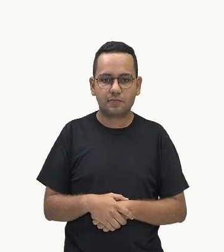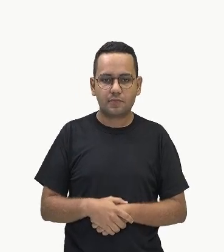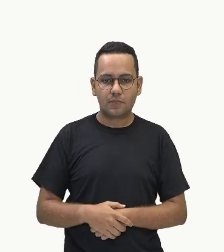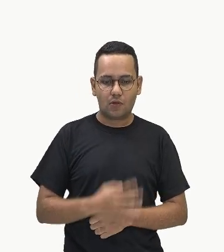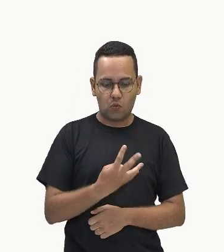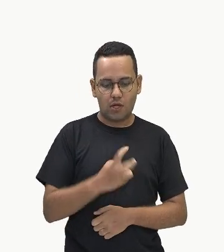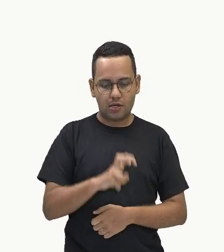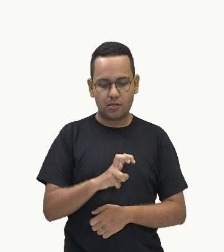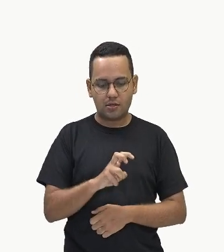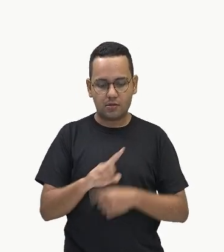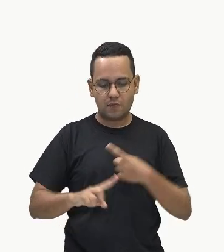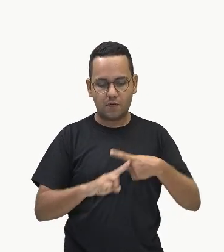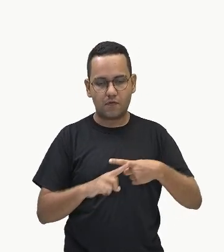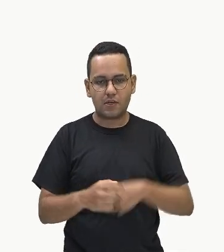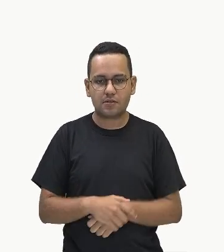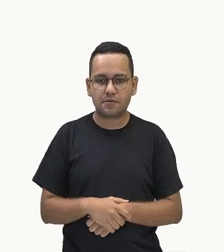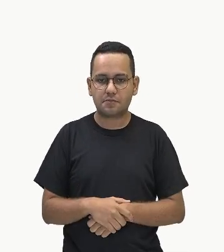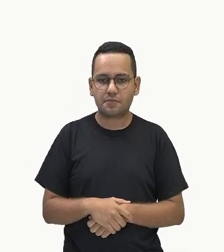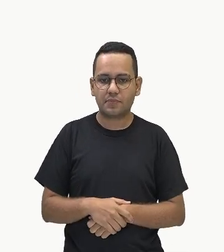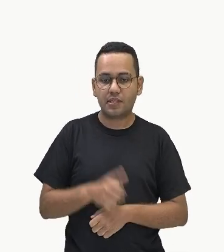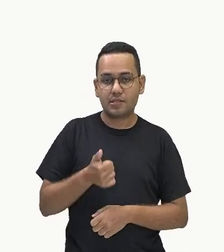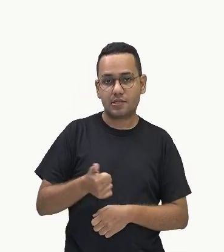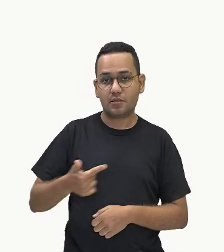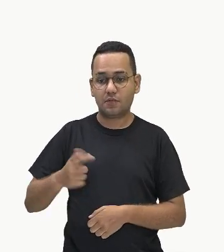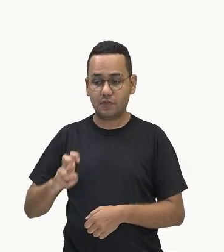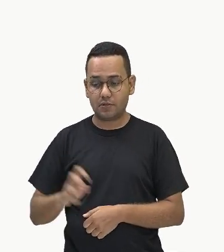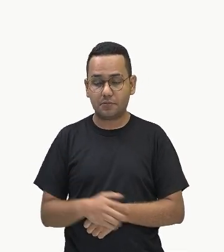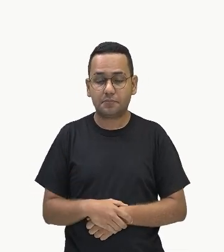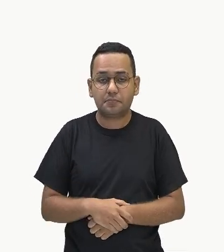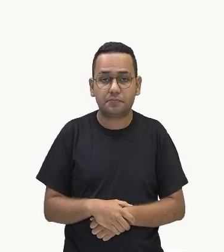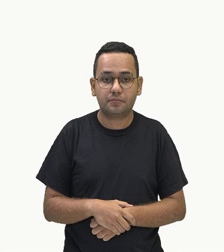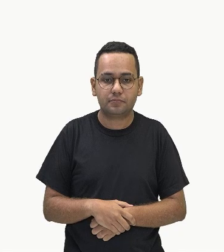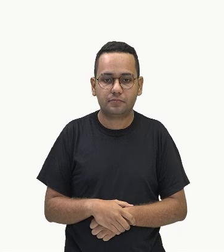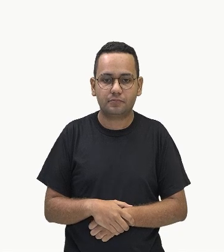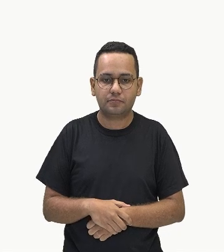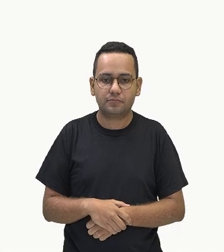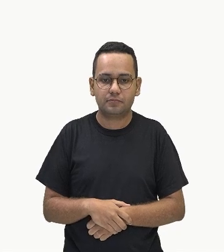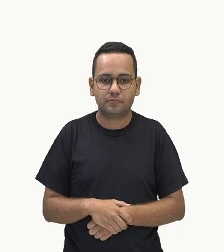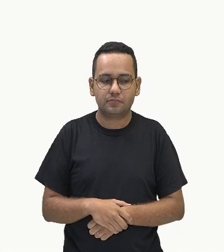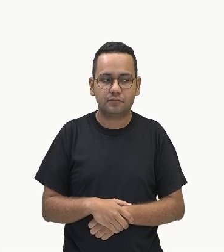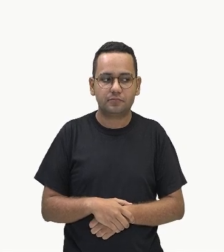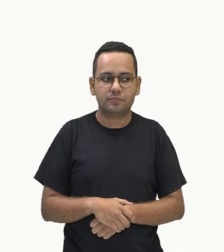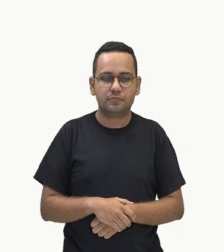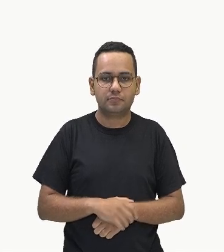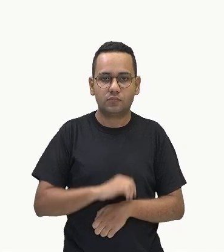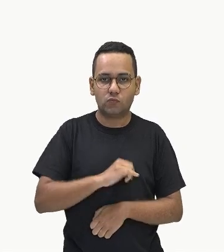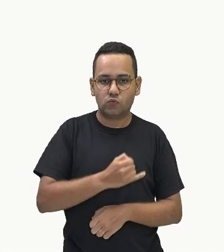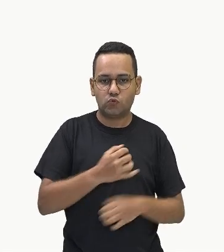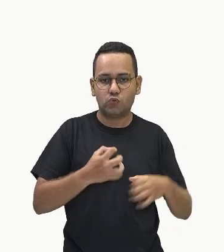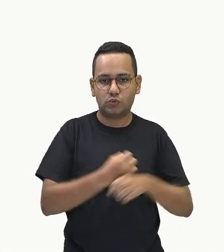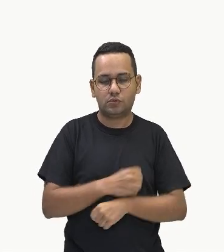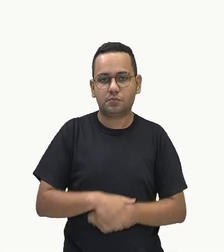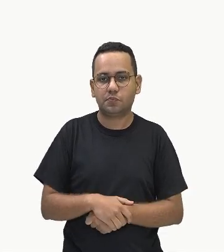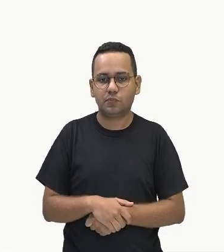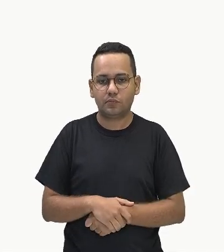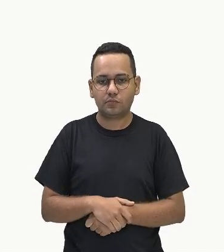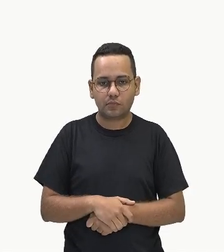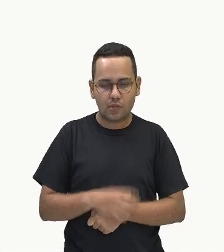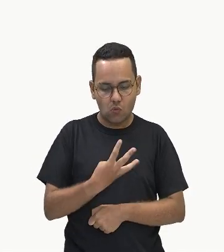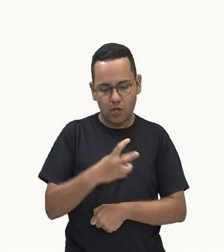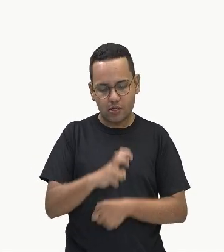25 vezes 5 é 125. E agora, 45